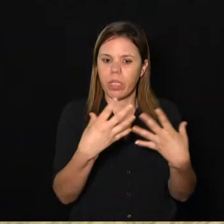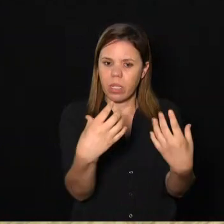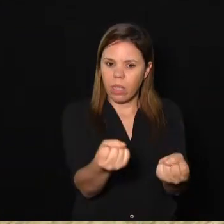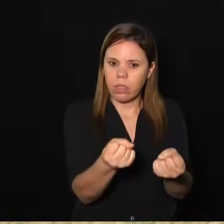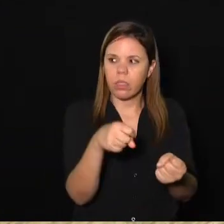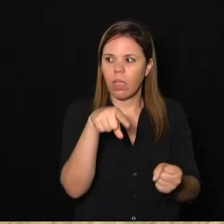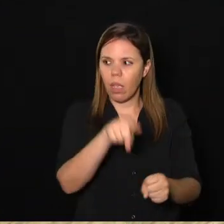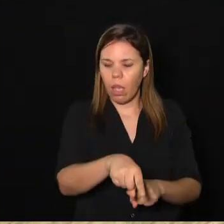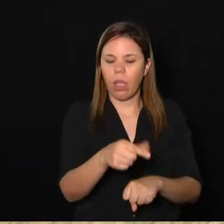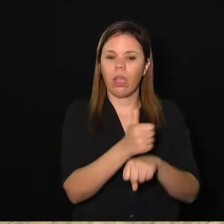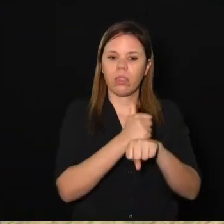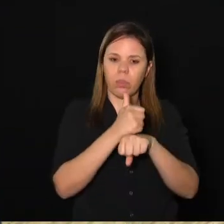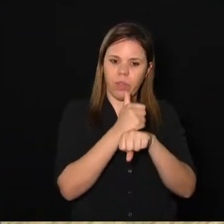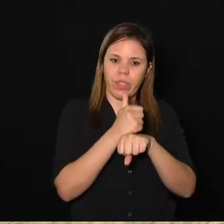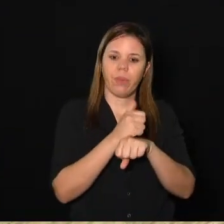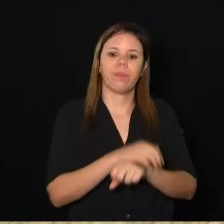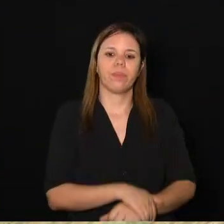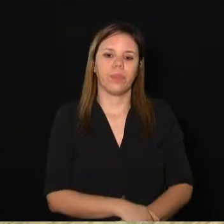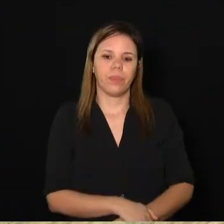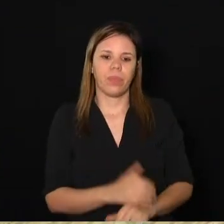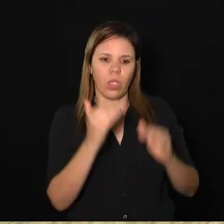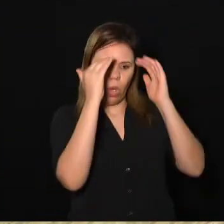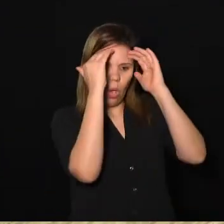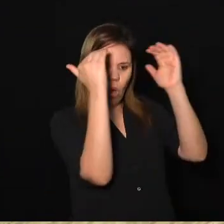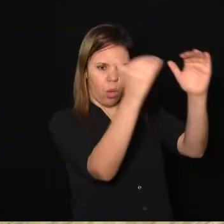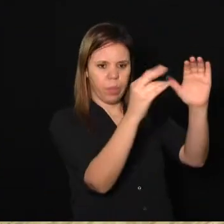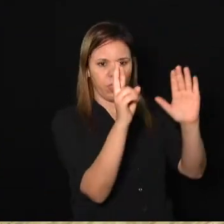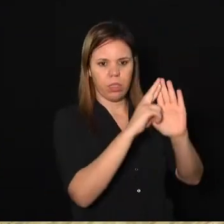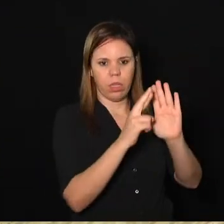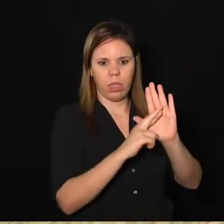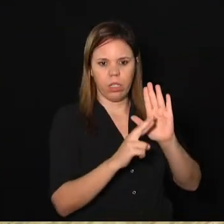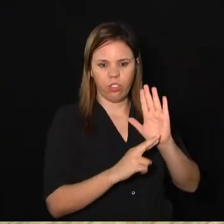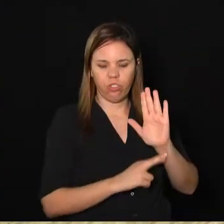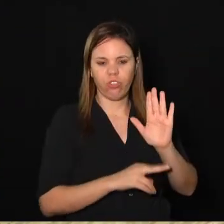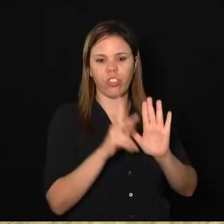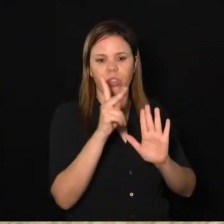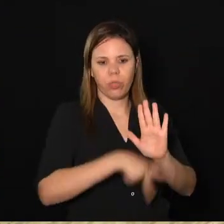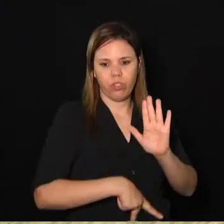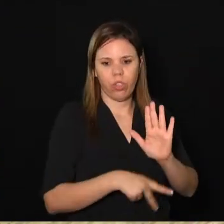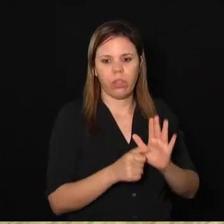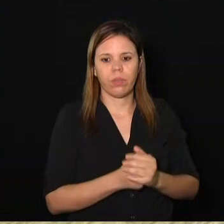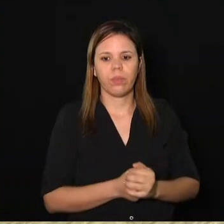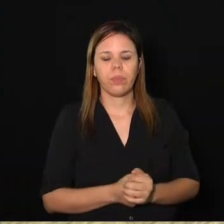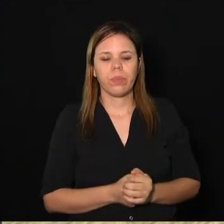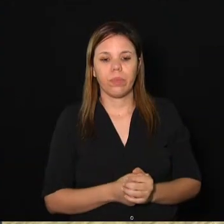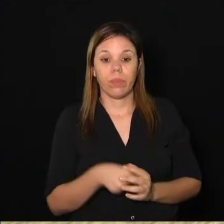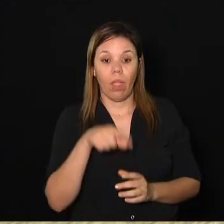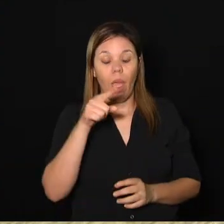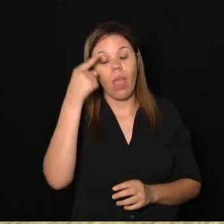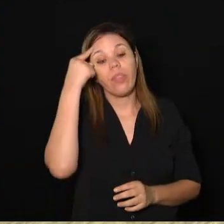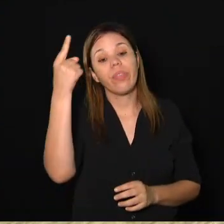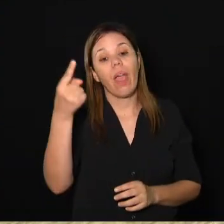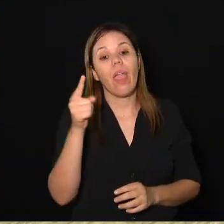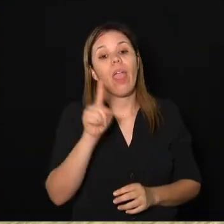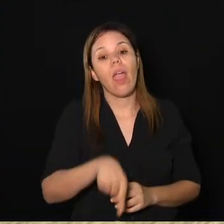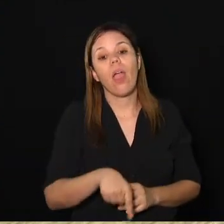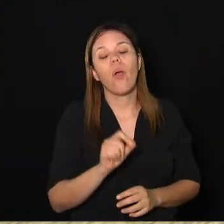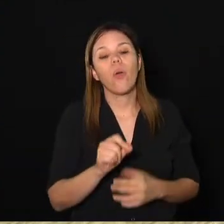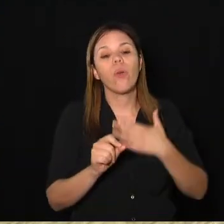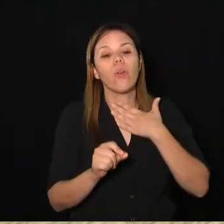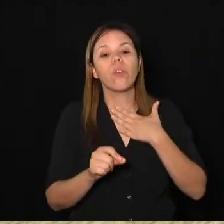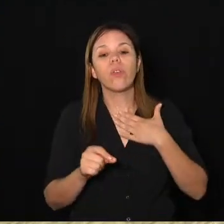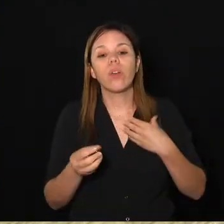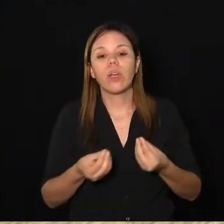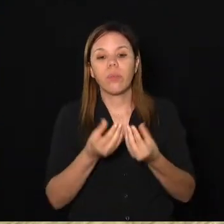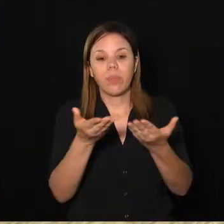que tem que ser obedecido as regras do projeto. A ideia é emitir alvará pra esses profissionais atuarem? É,